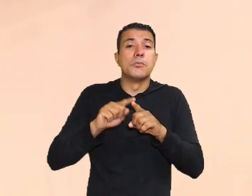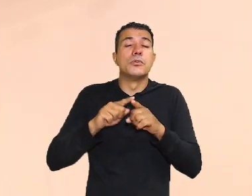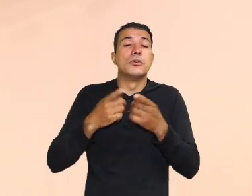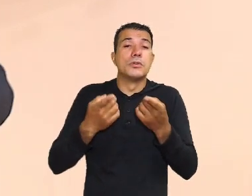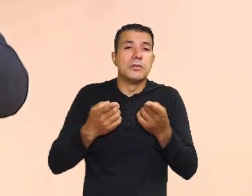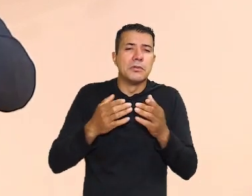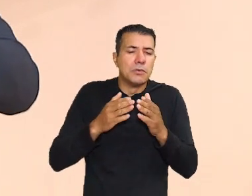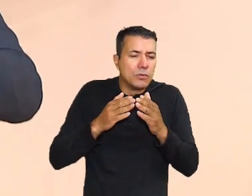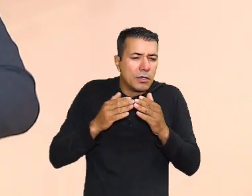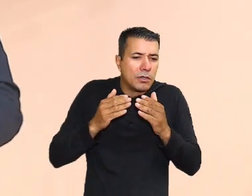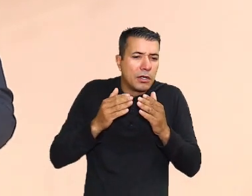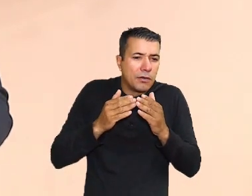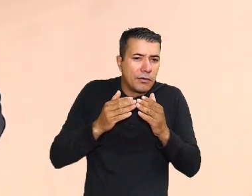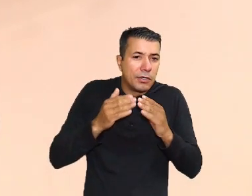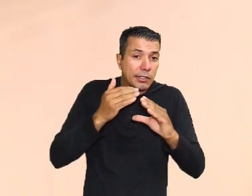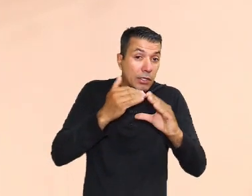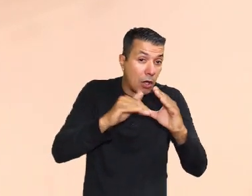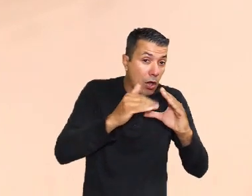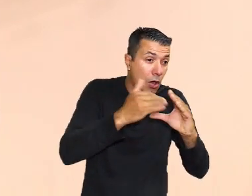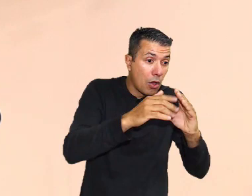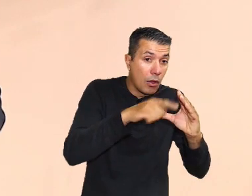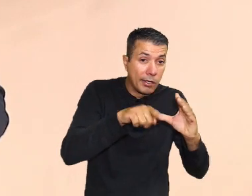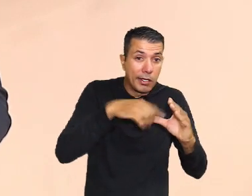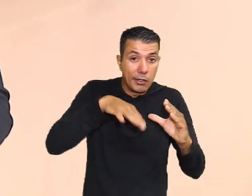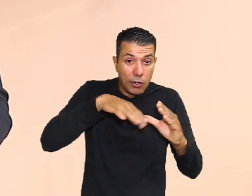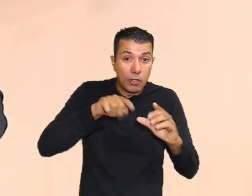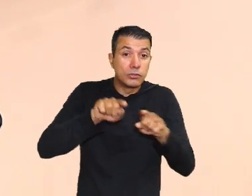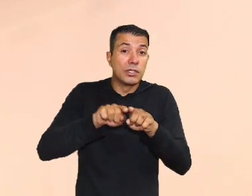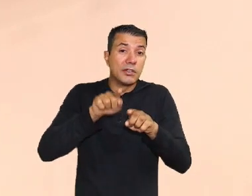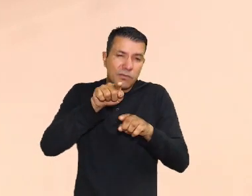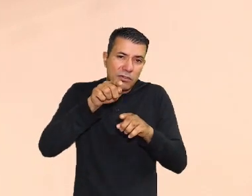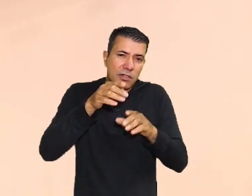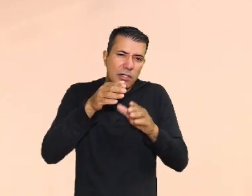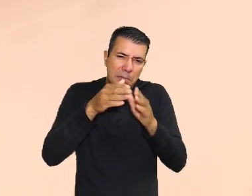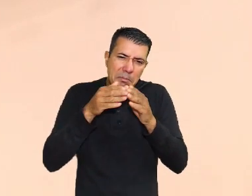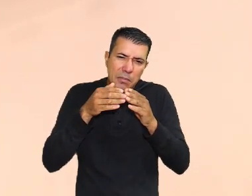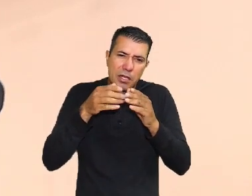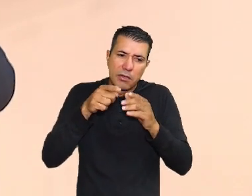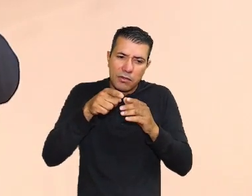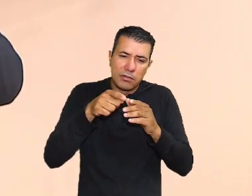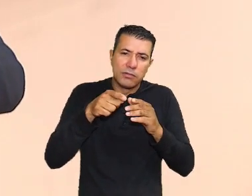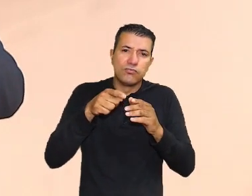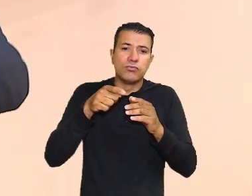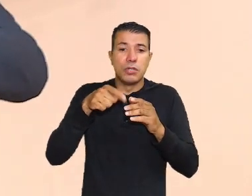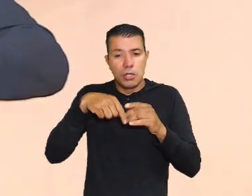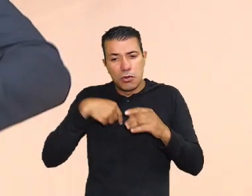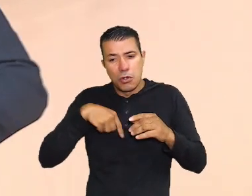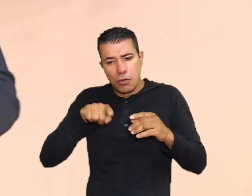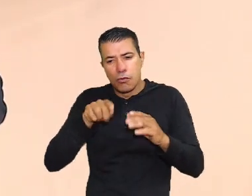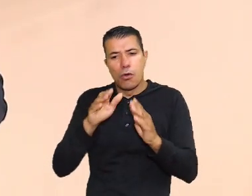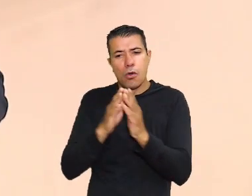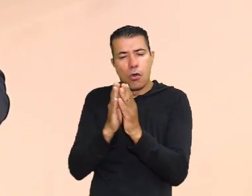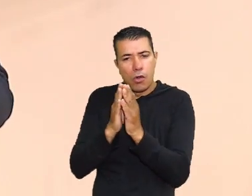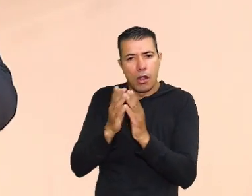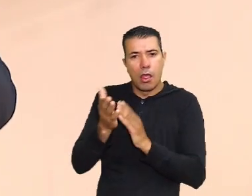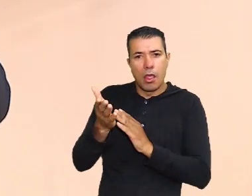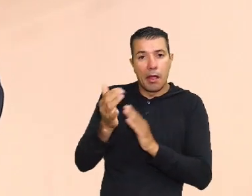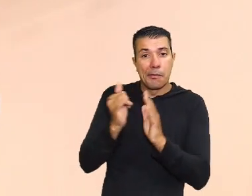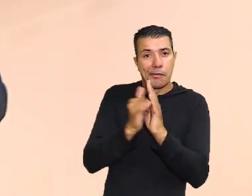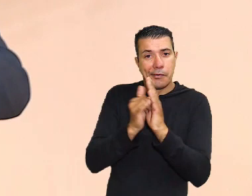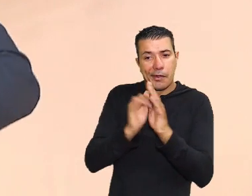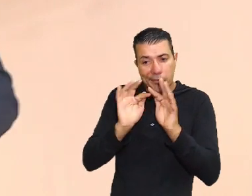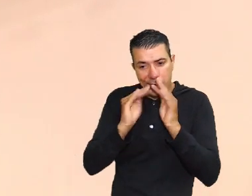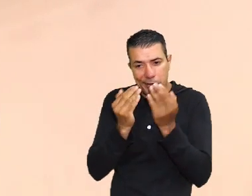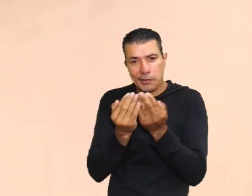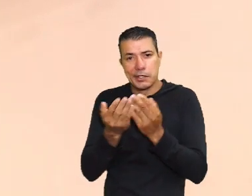por favor, interaja com as pessoas que estão aí agora colocando os seus pedidos. Diga que vai orar por essa pessoa, pela causa que